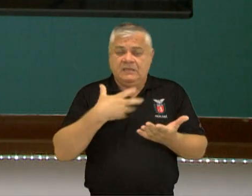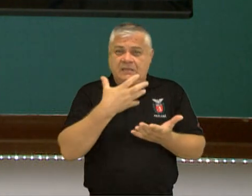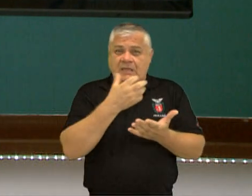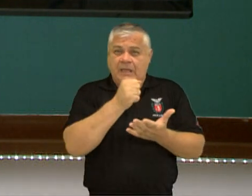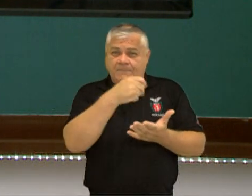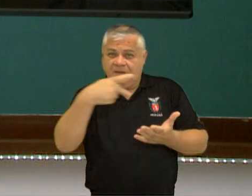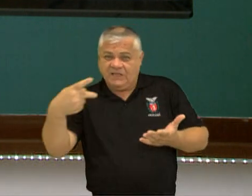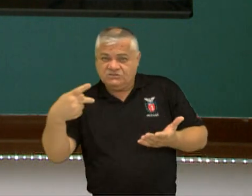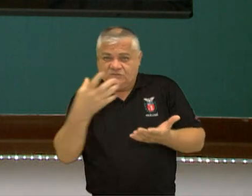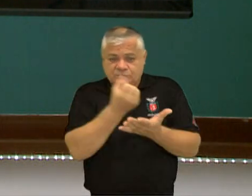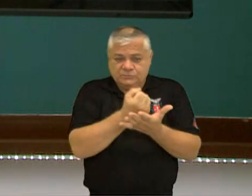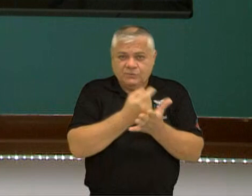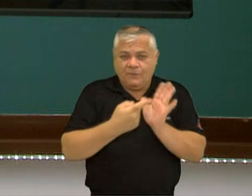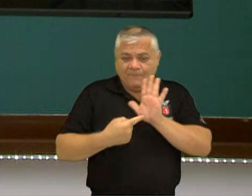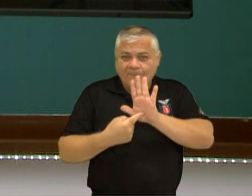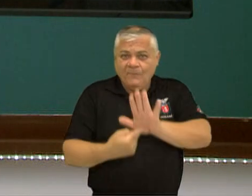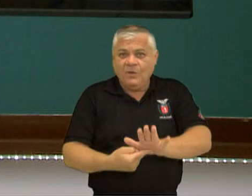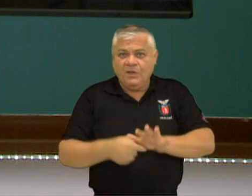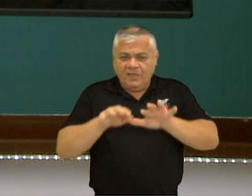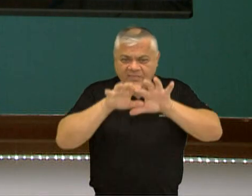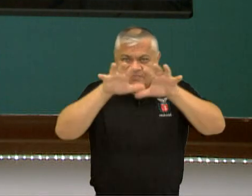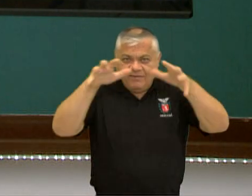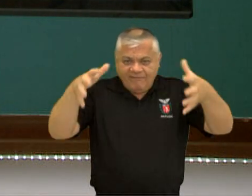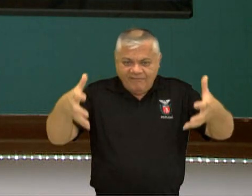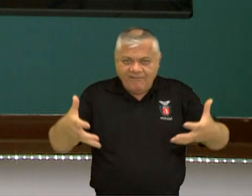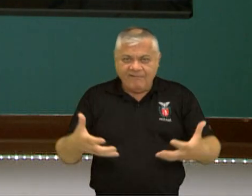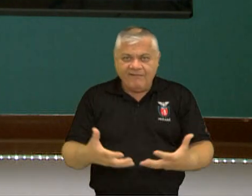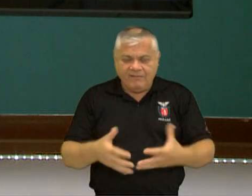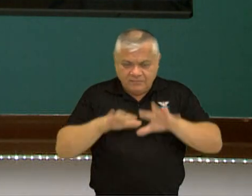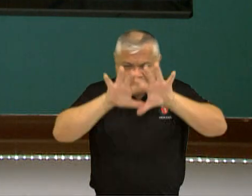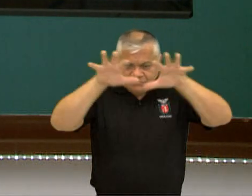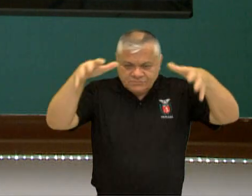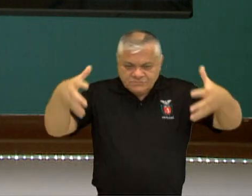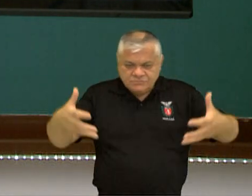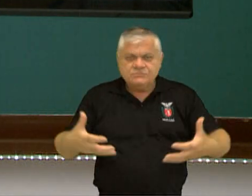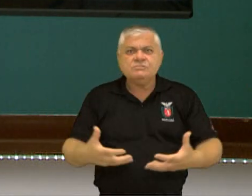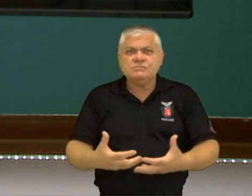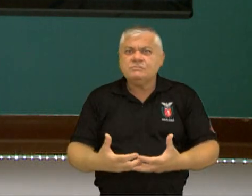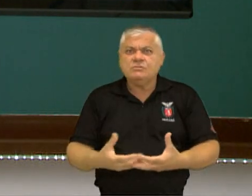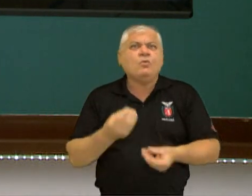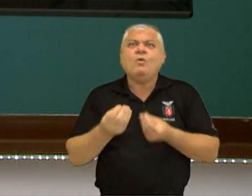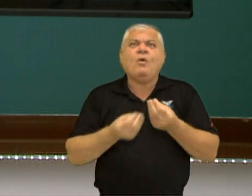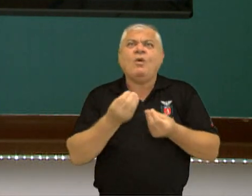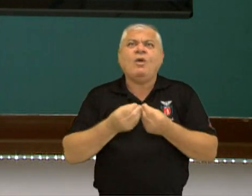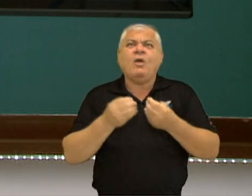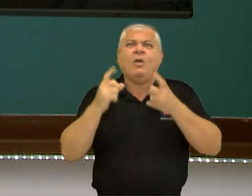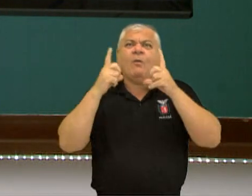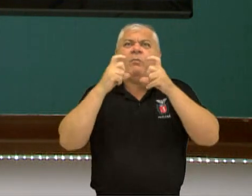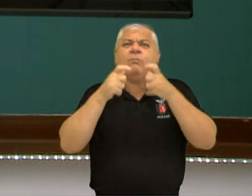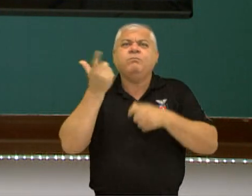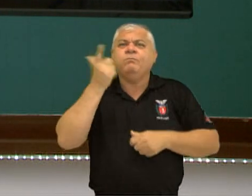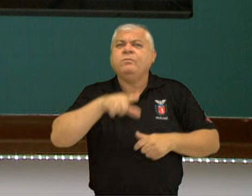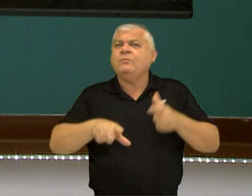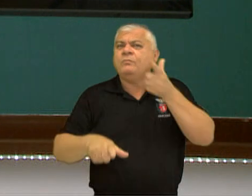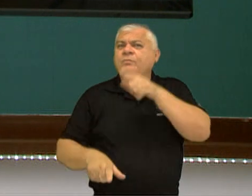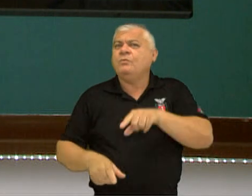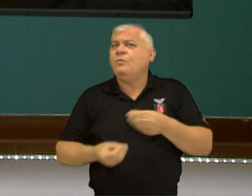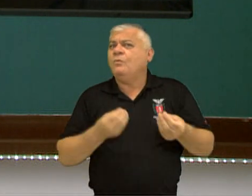da superfície terrestre, nós vamos constatar que essas imagens foram obtidas, na sua grande maioria, por